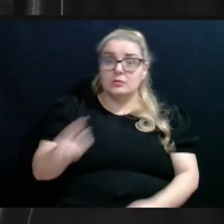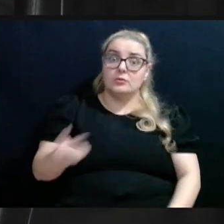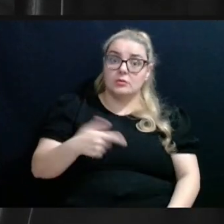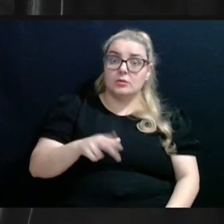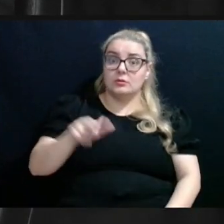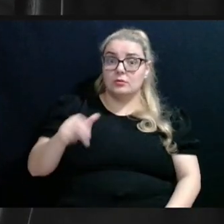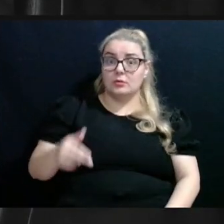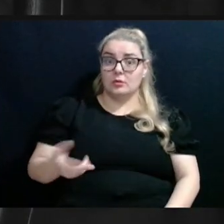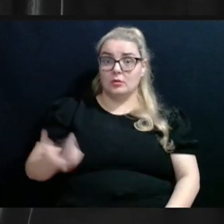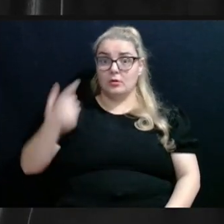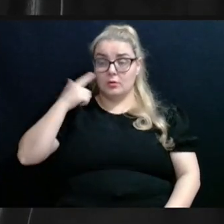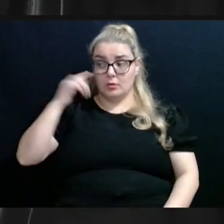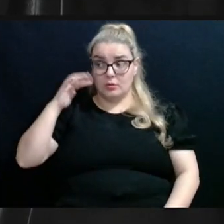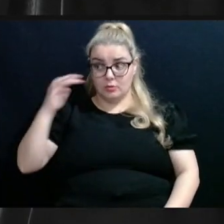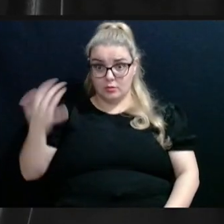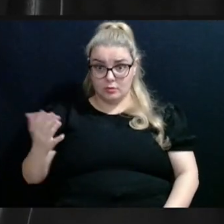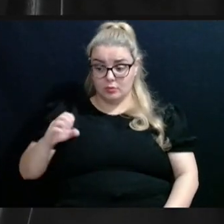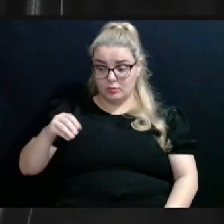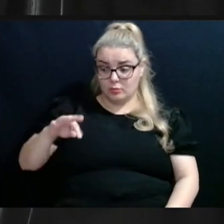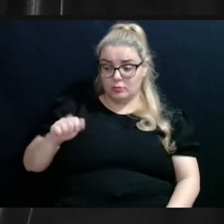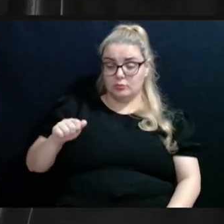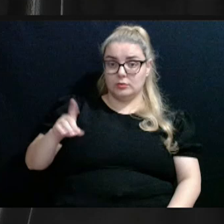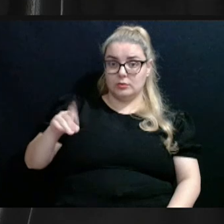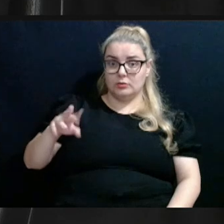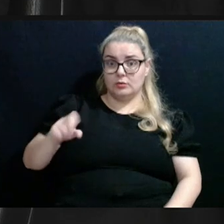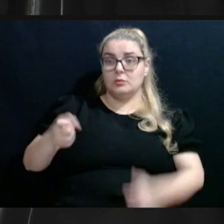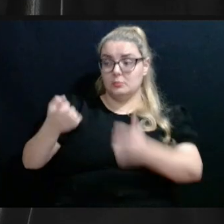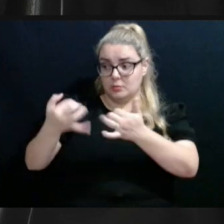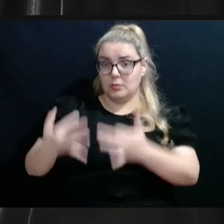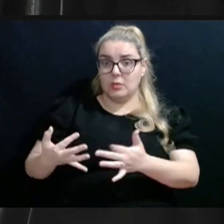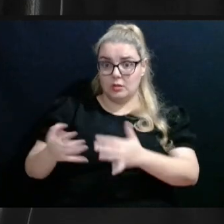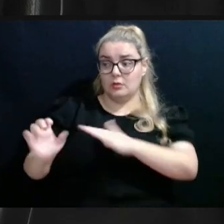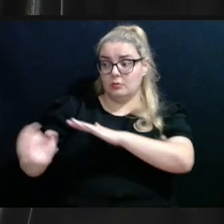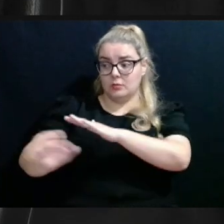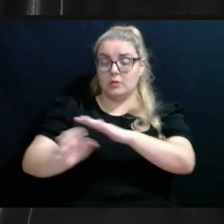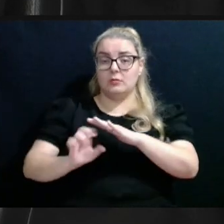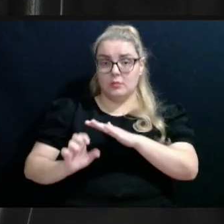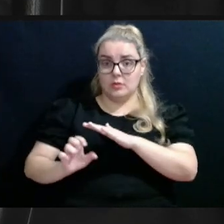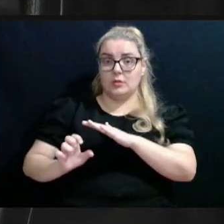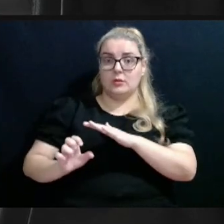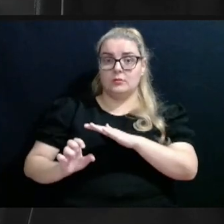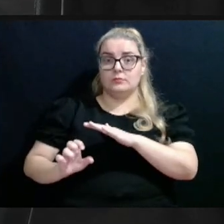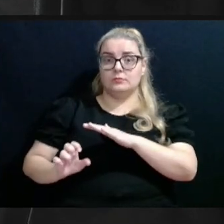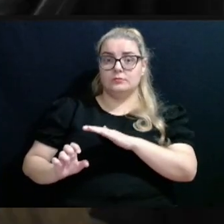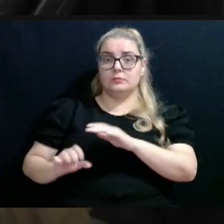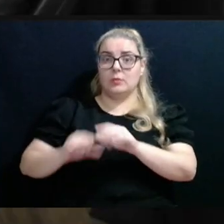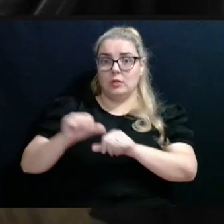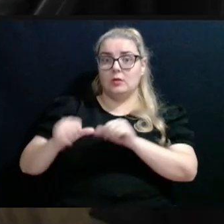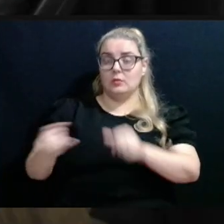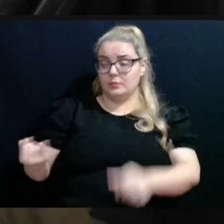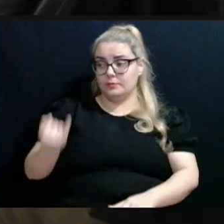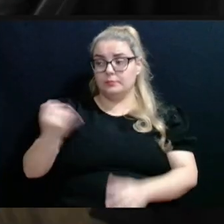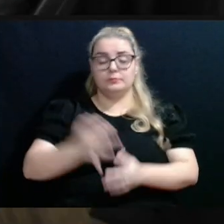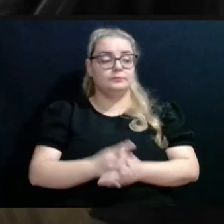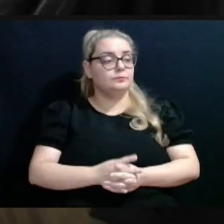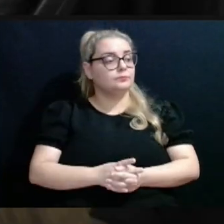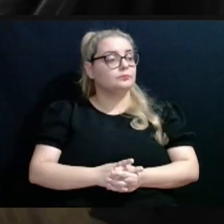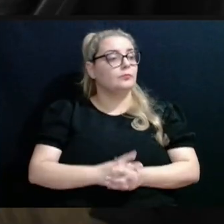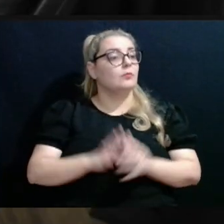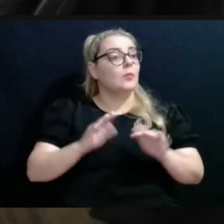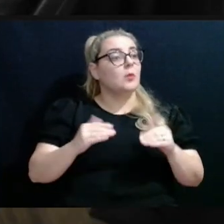contadores estão já explicando para as empresas essa mudança significativa. Mas quando a gente